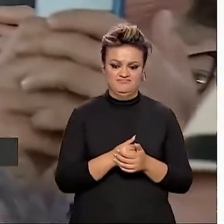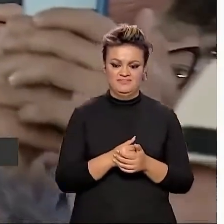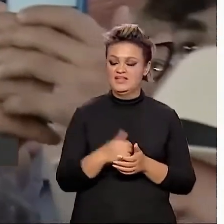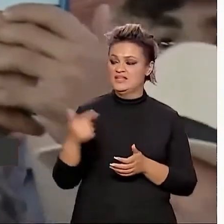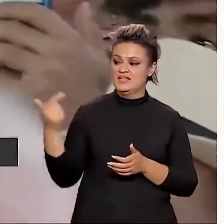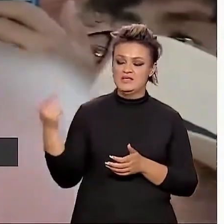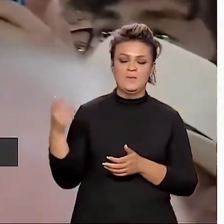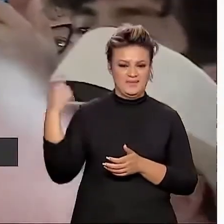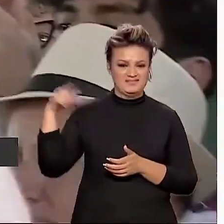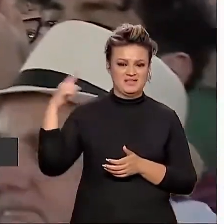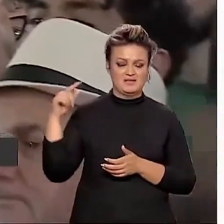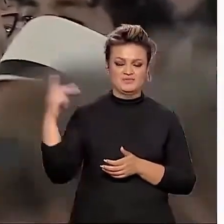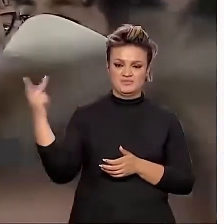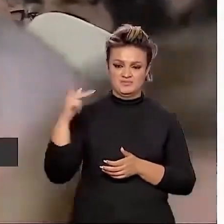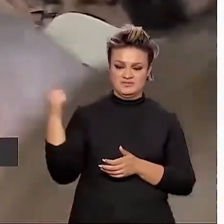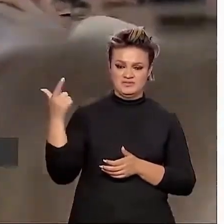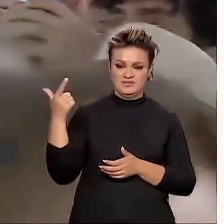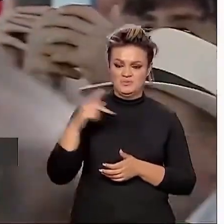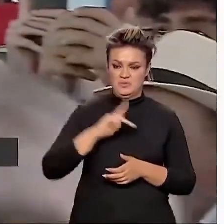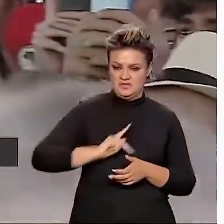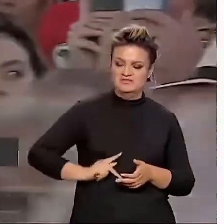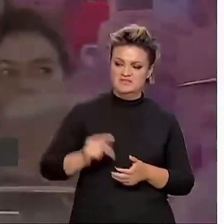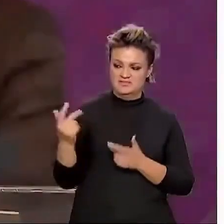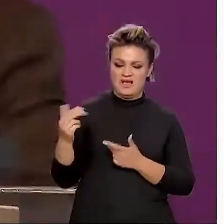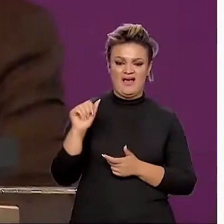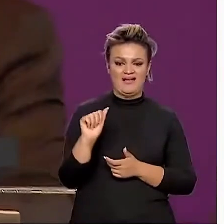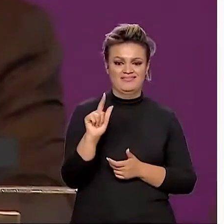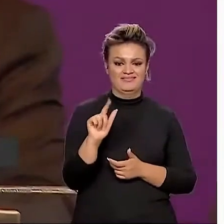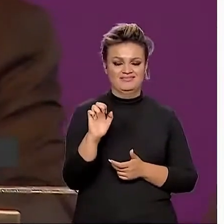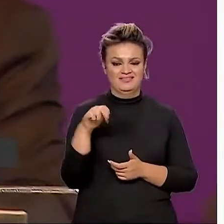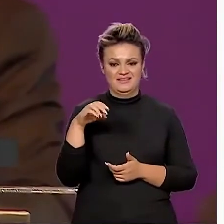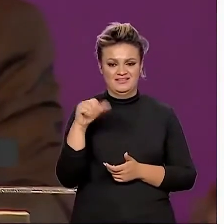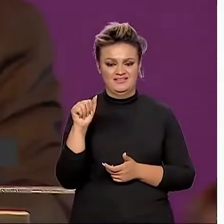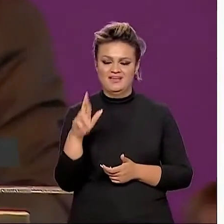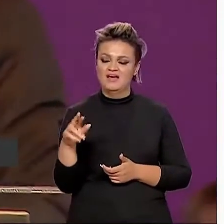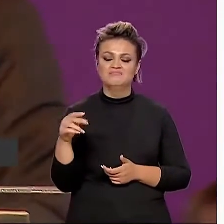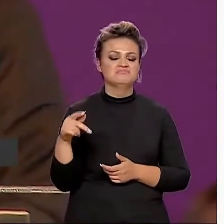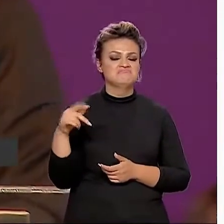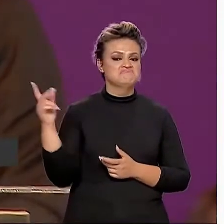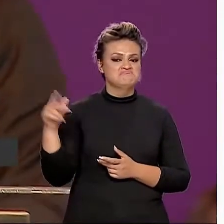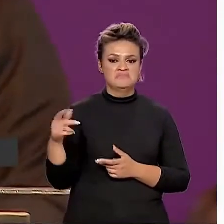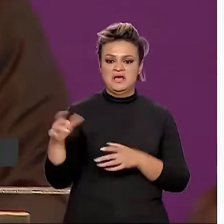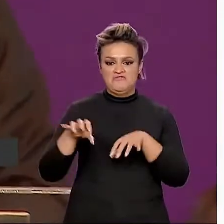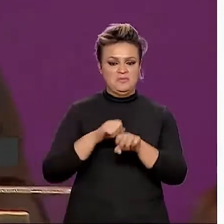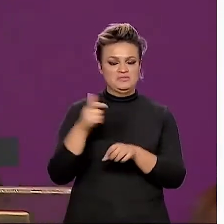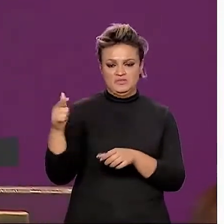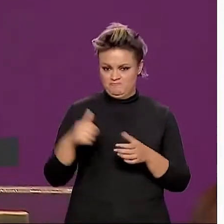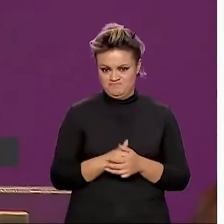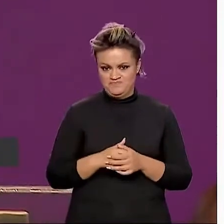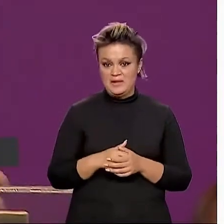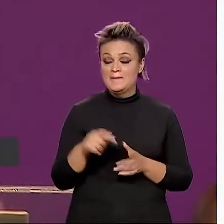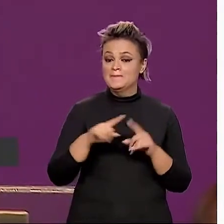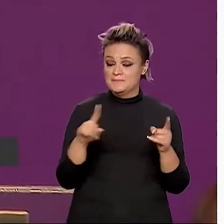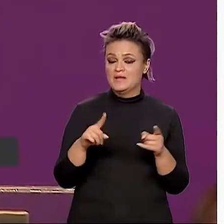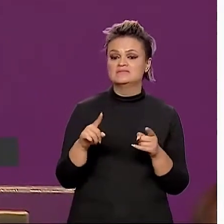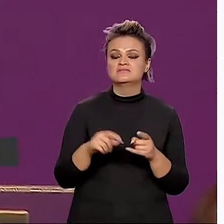de Alencar. Mas eu tinha adquirido consciência nas minhas lutas sindicais e no aprendizado